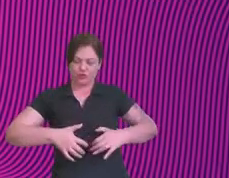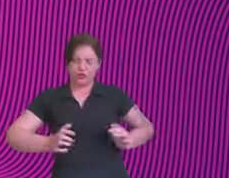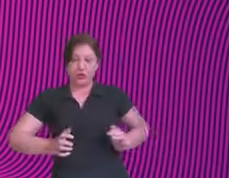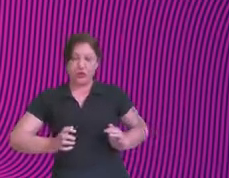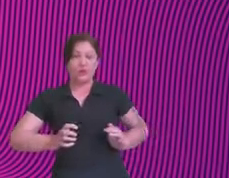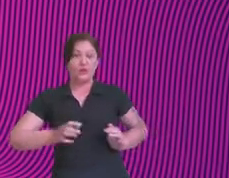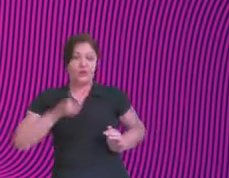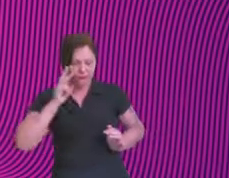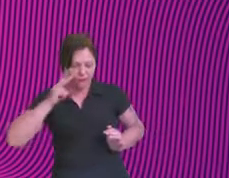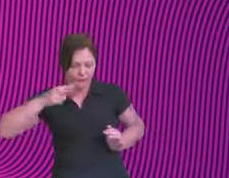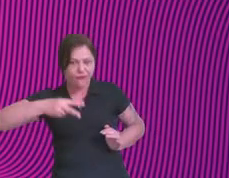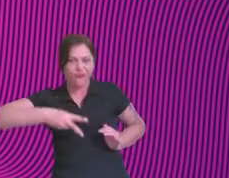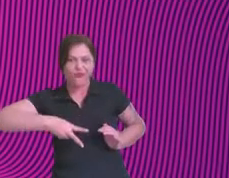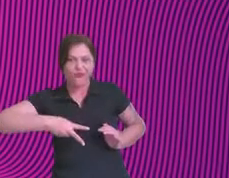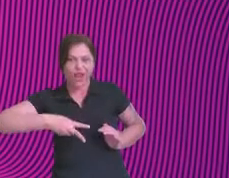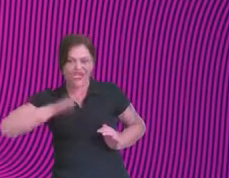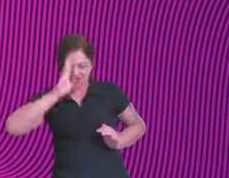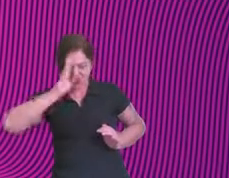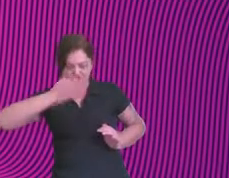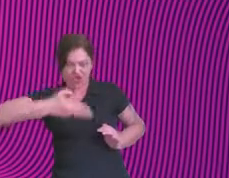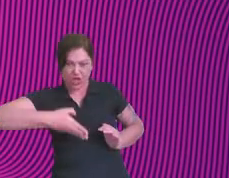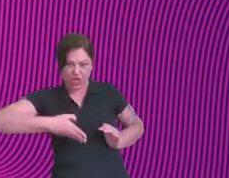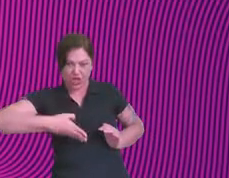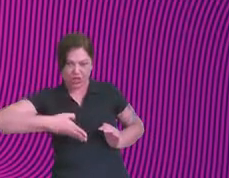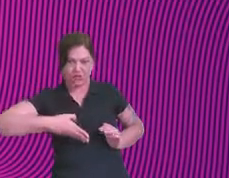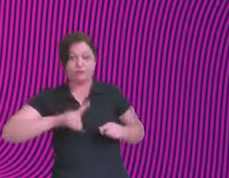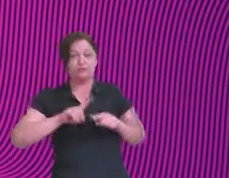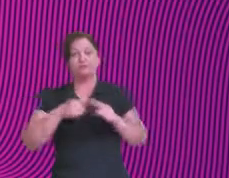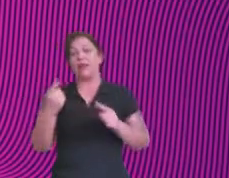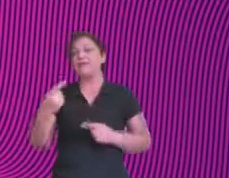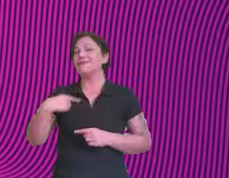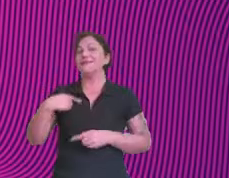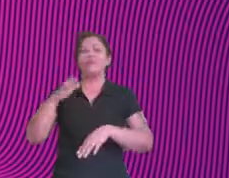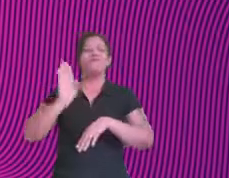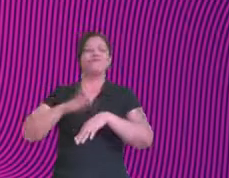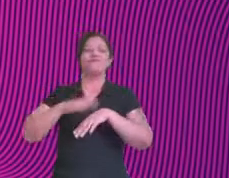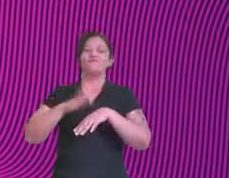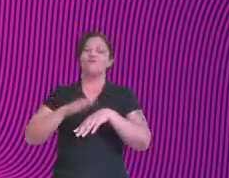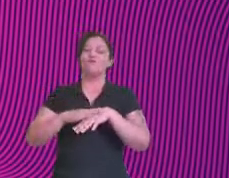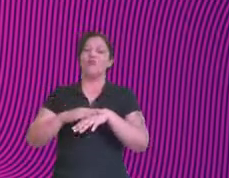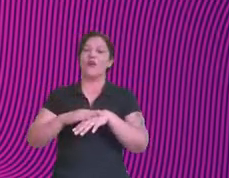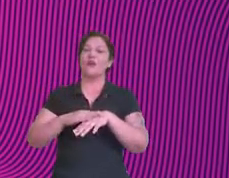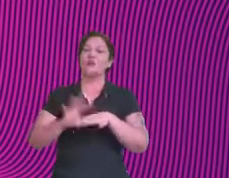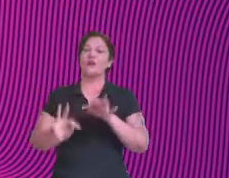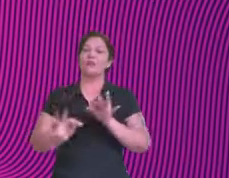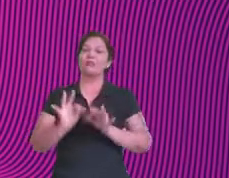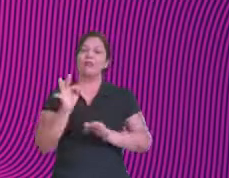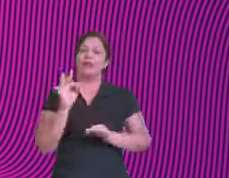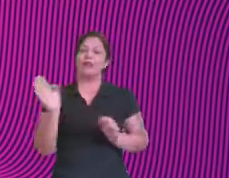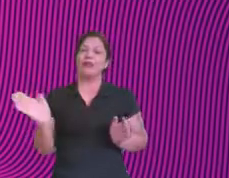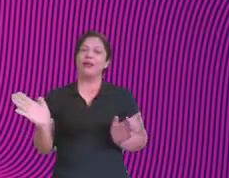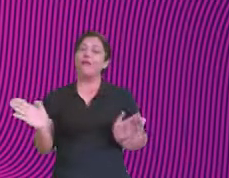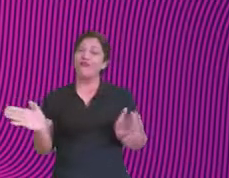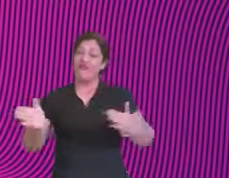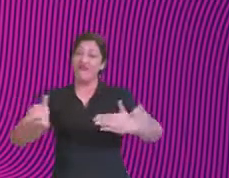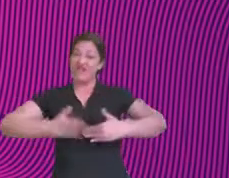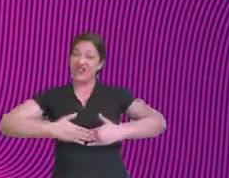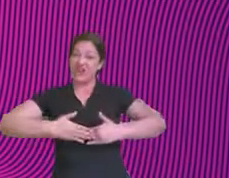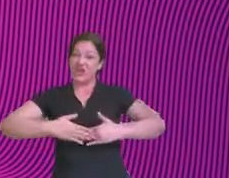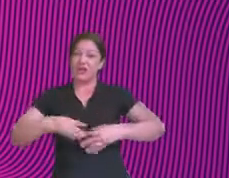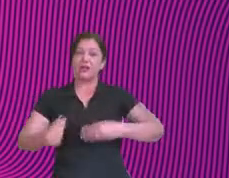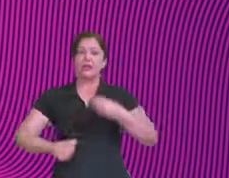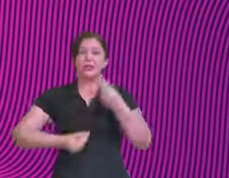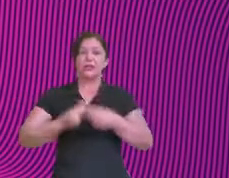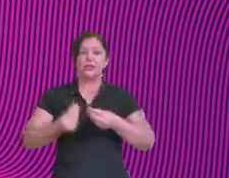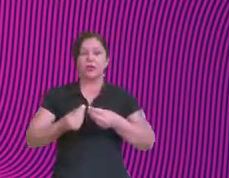que a minha escola é de técnica fechada, eu prefiro a técnica fechada. Normalmente as doses são um pouquinho menores.